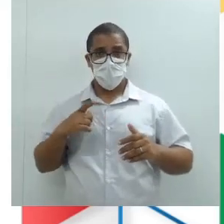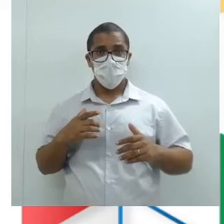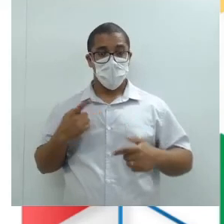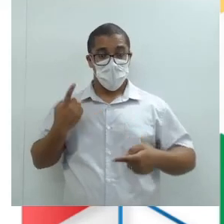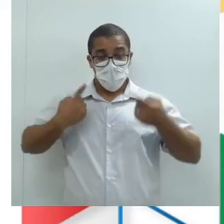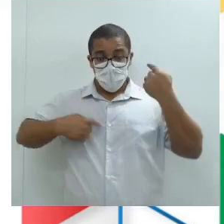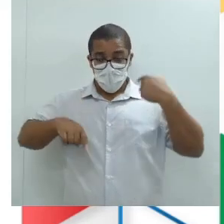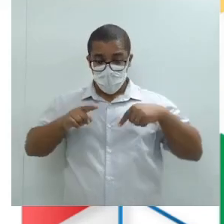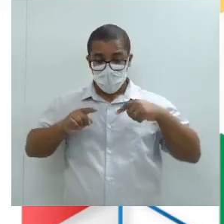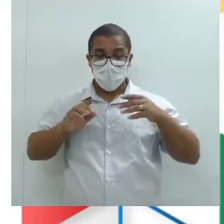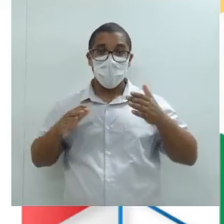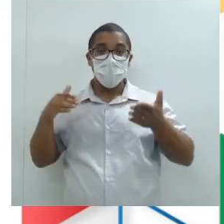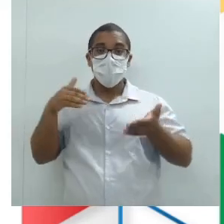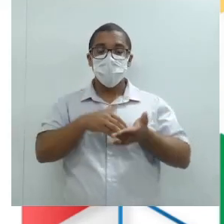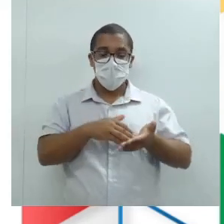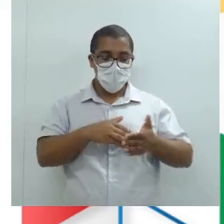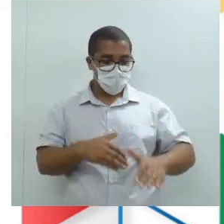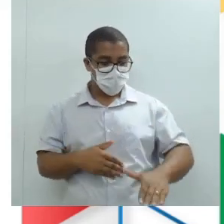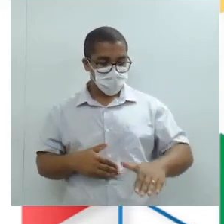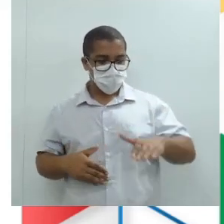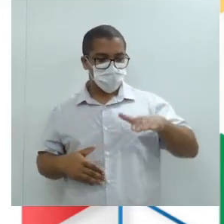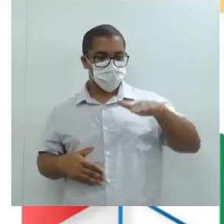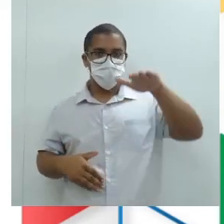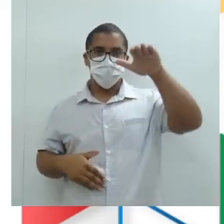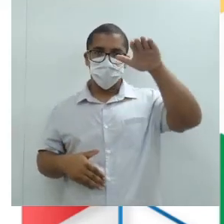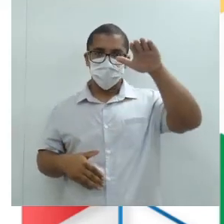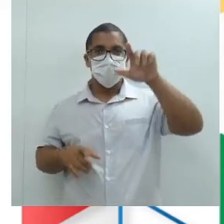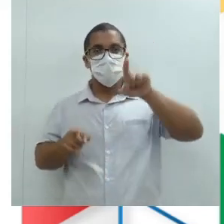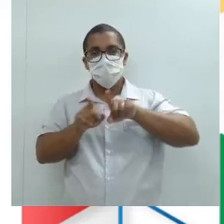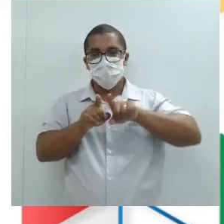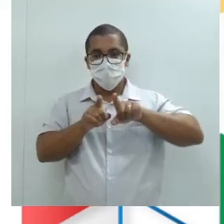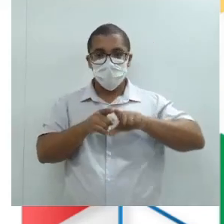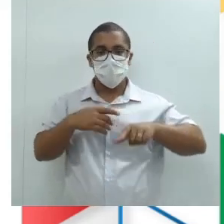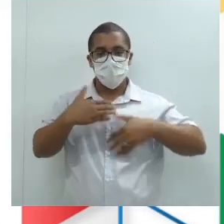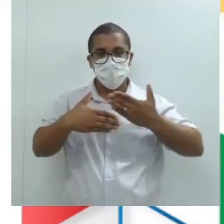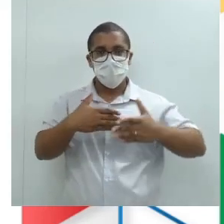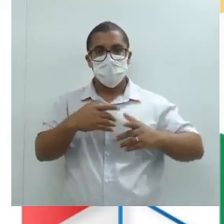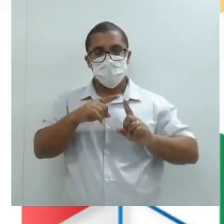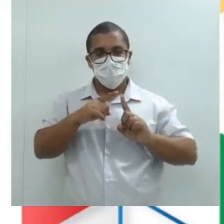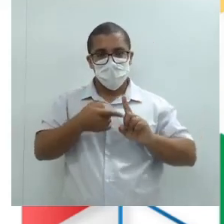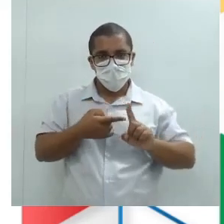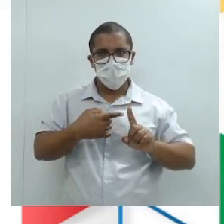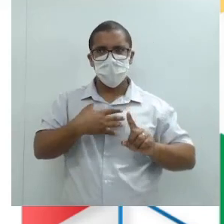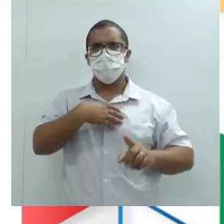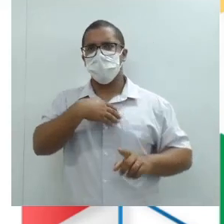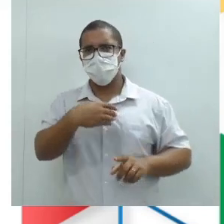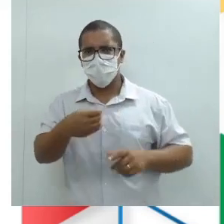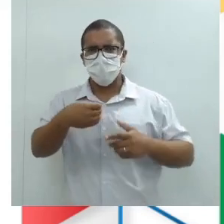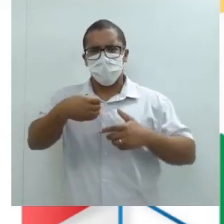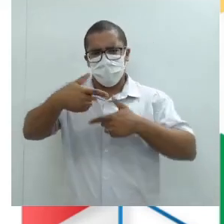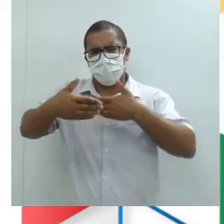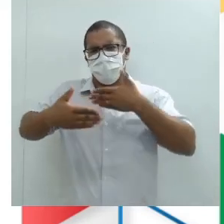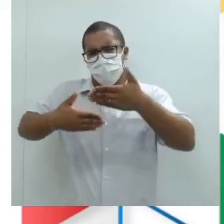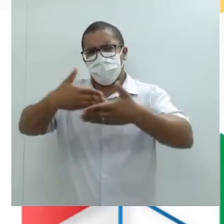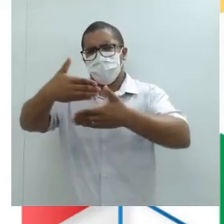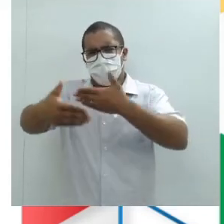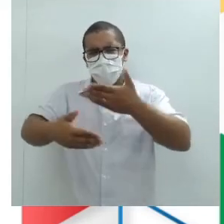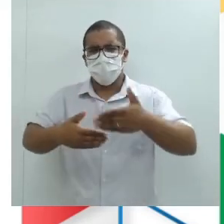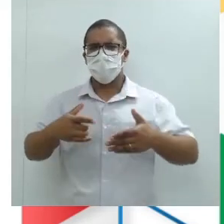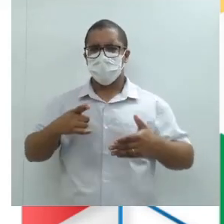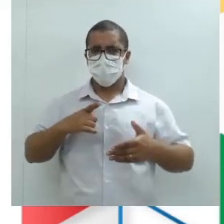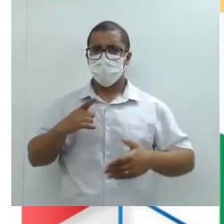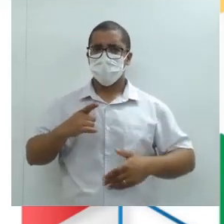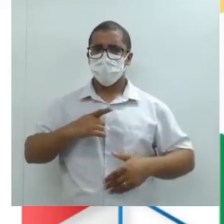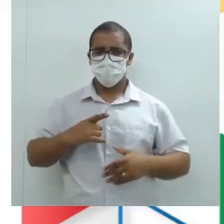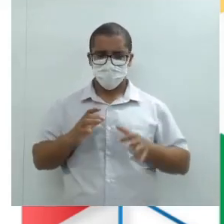metabolismo até o nosso crescimento e reprodução, juntamente com o sistema nervoso, o sistema